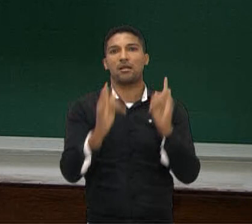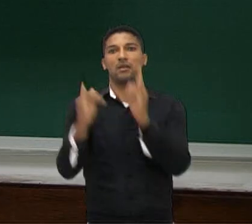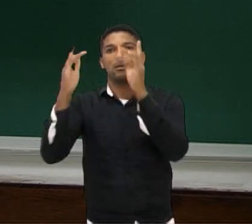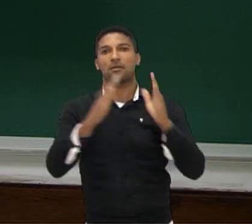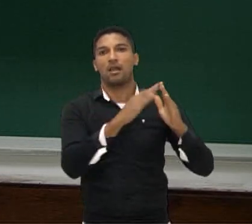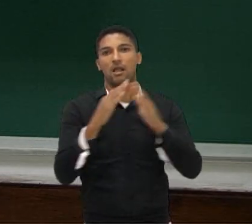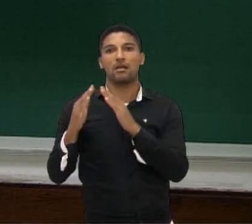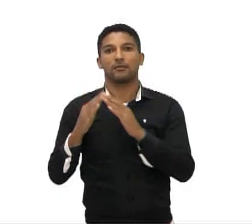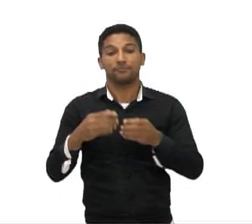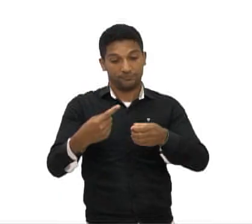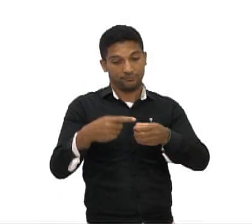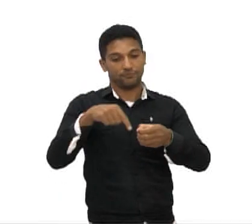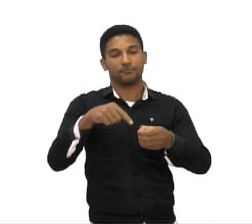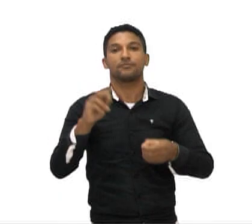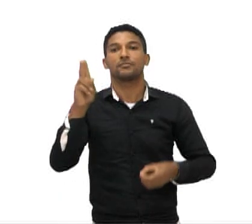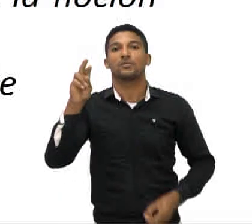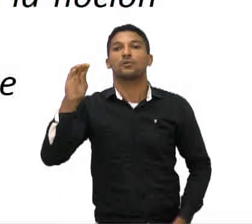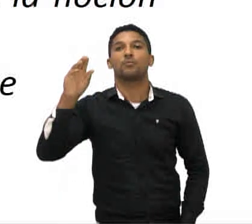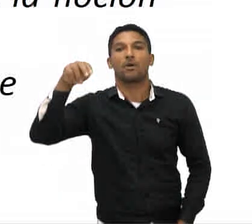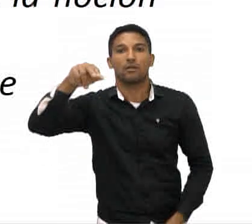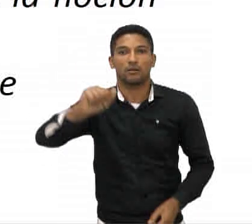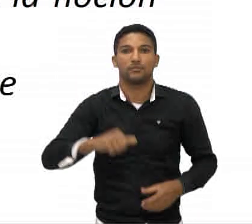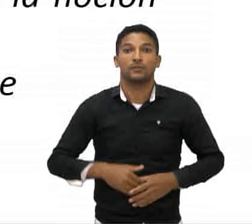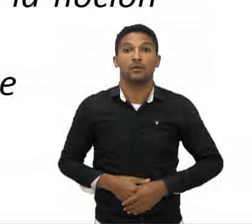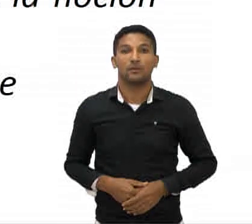é leyenda urbana?